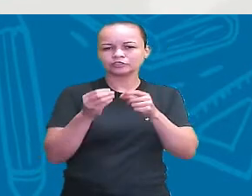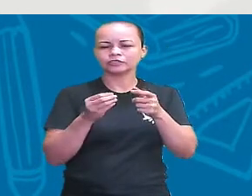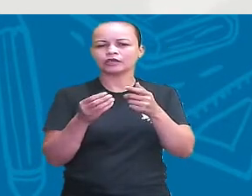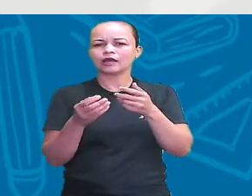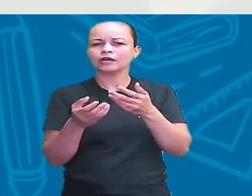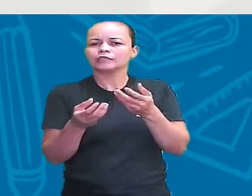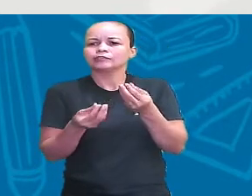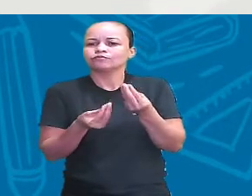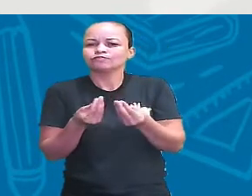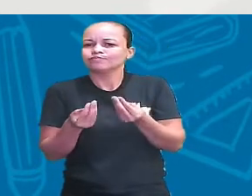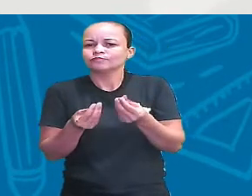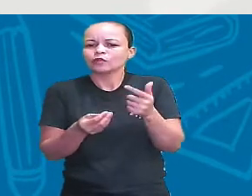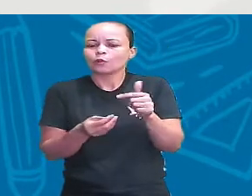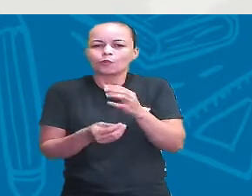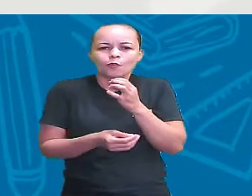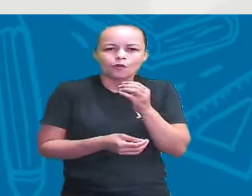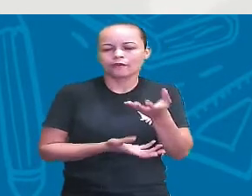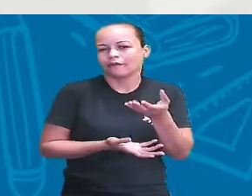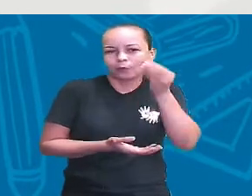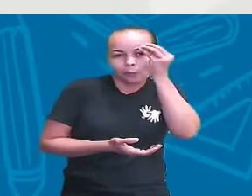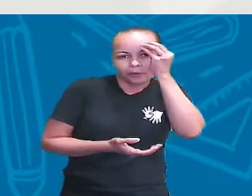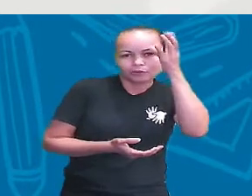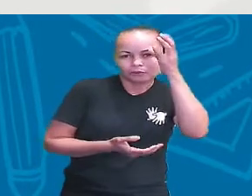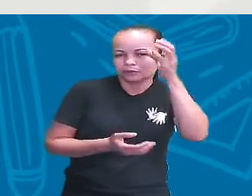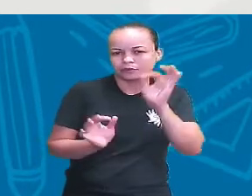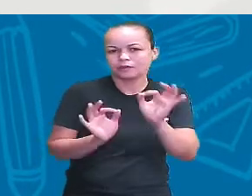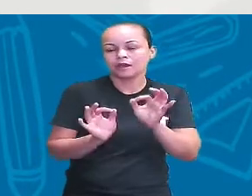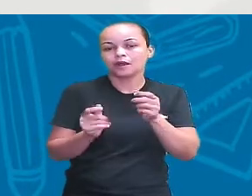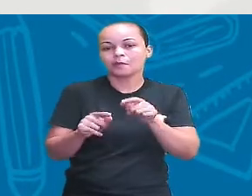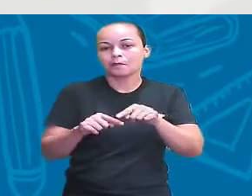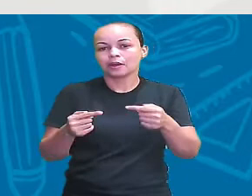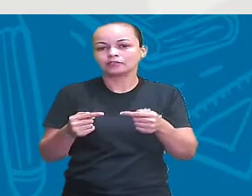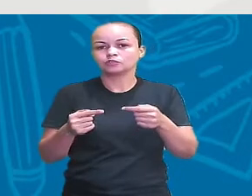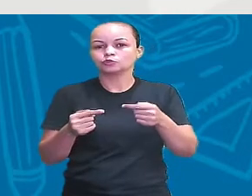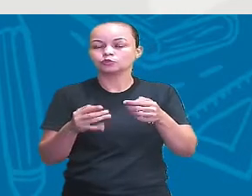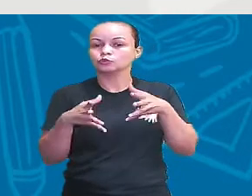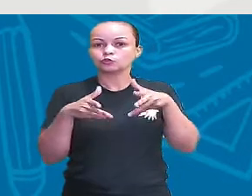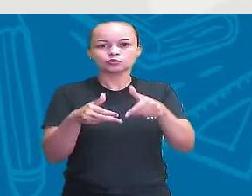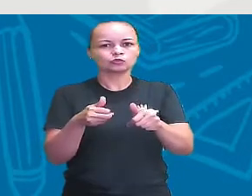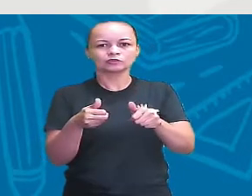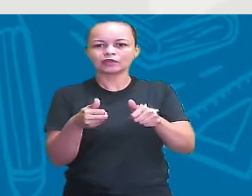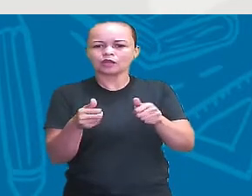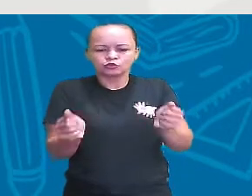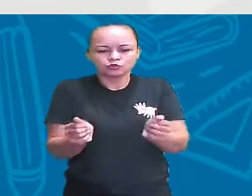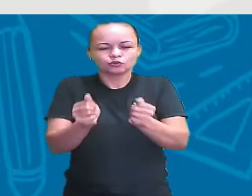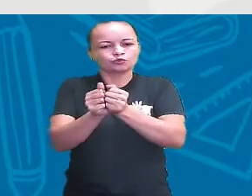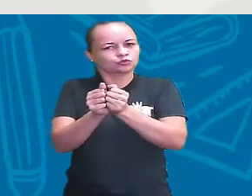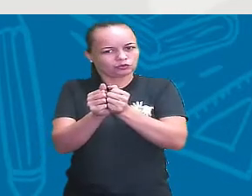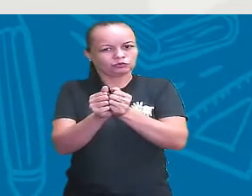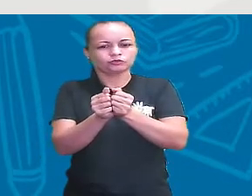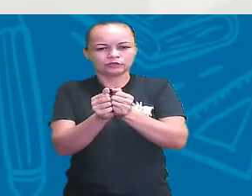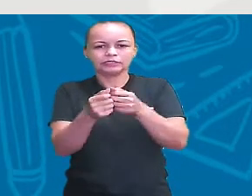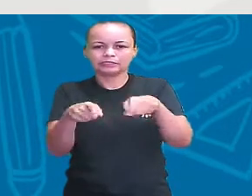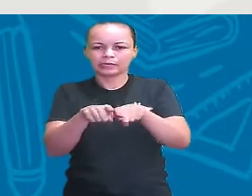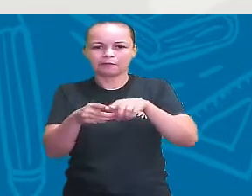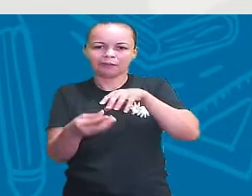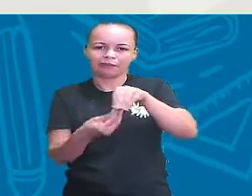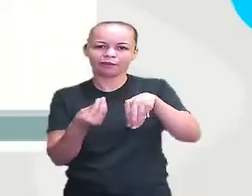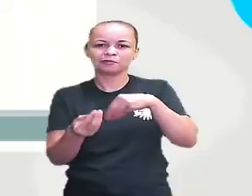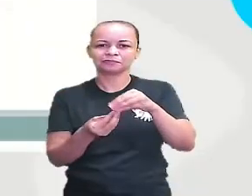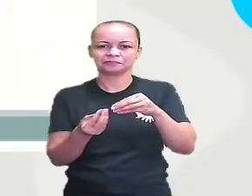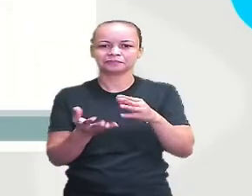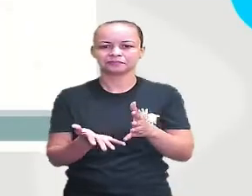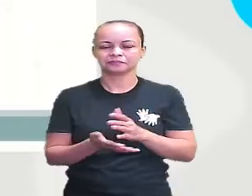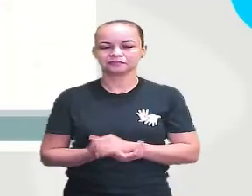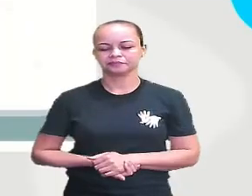não fragmentação do teu conhecimento. Porque, gente, tudo isso está junto e misturado. A ideia é essa. Perfeito? E aí, abre de novo aí, por